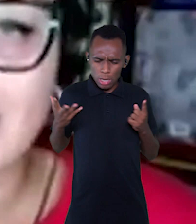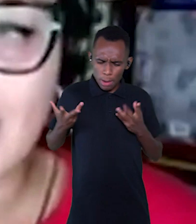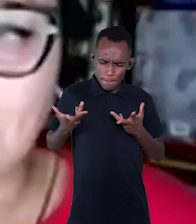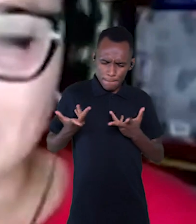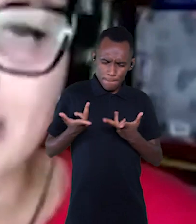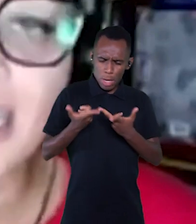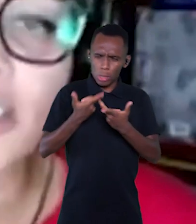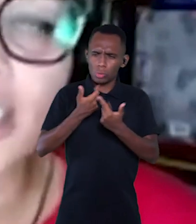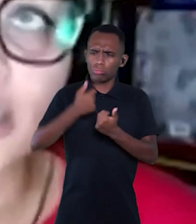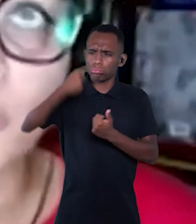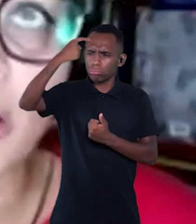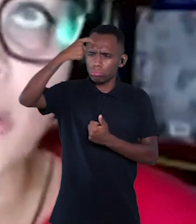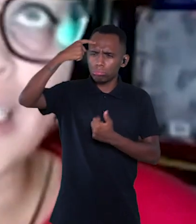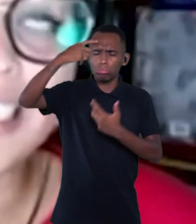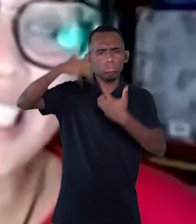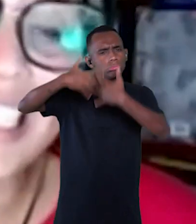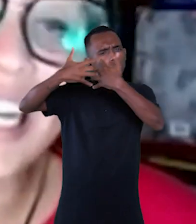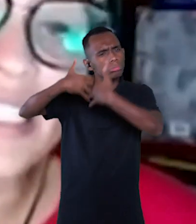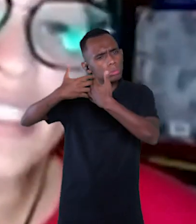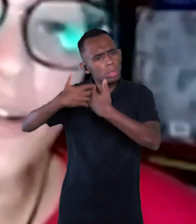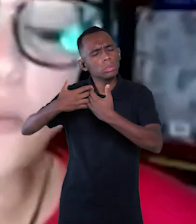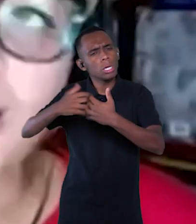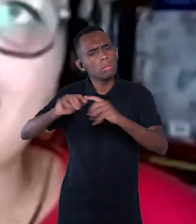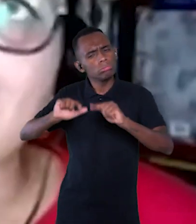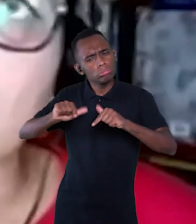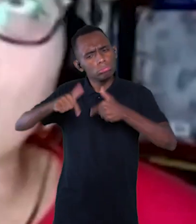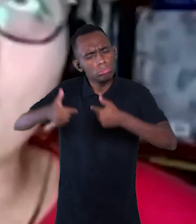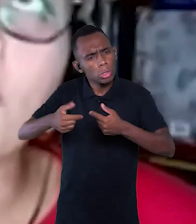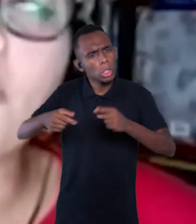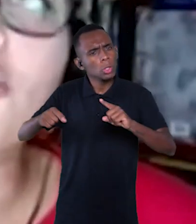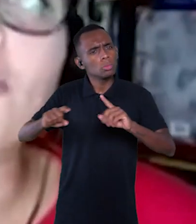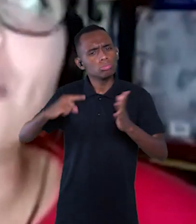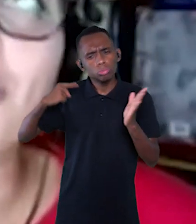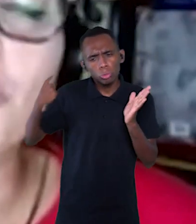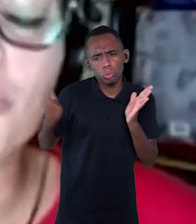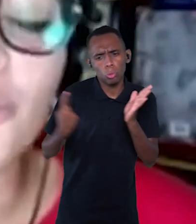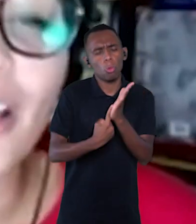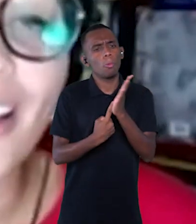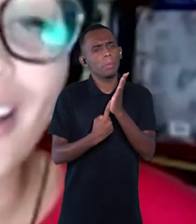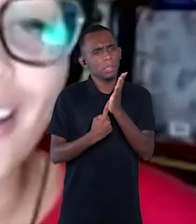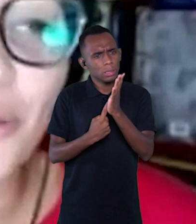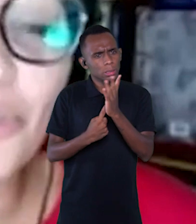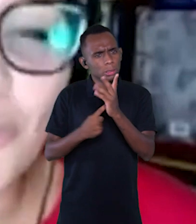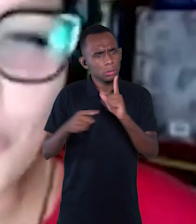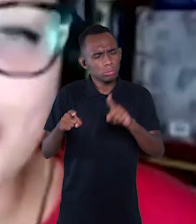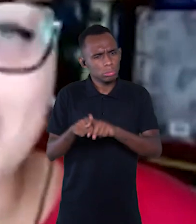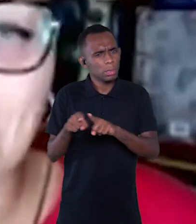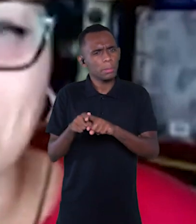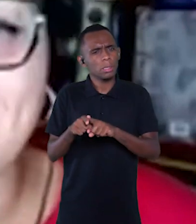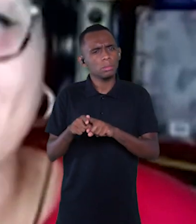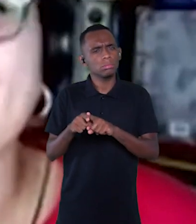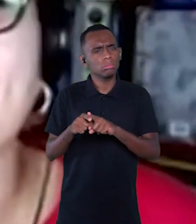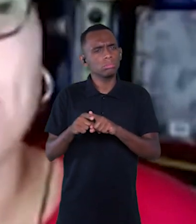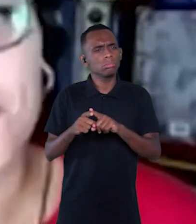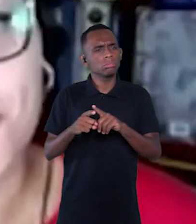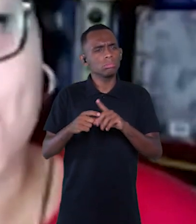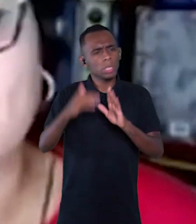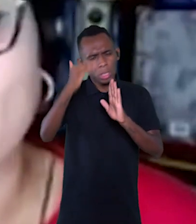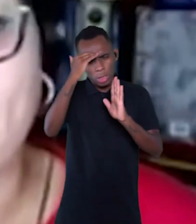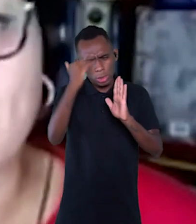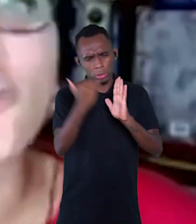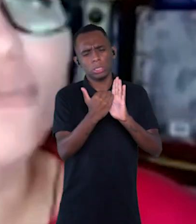habilidade, na capacidade intelectual, na dedicação e um comprometimento e um nível de disciplina que